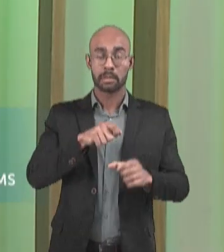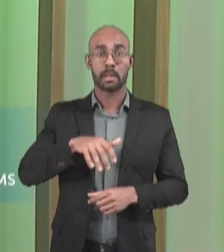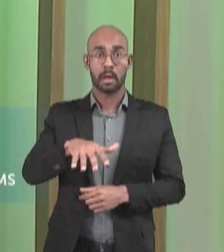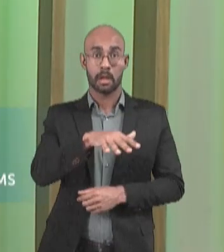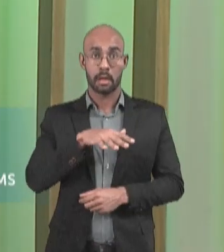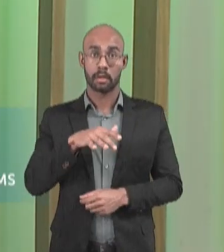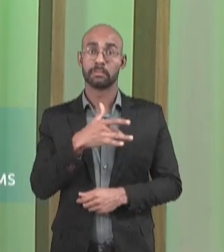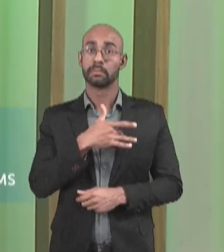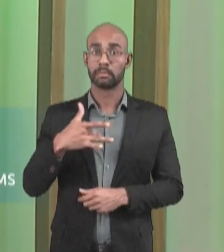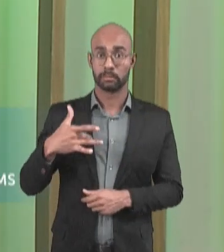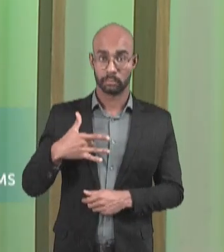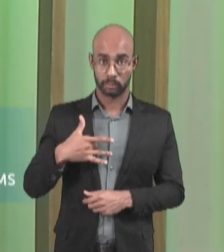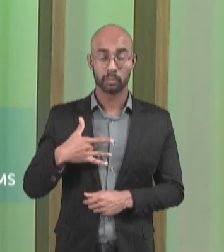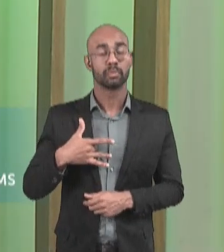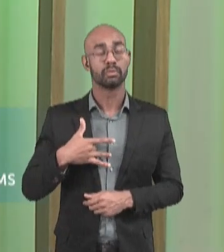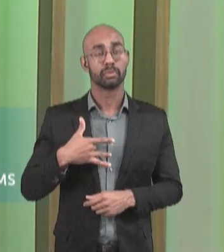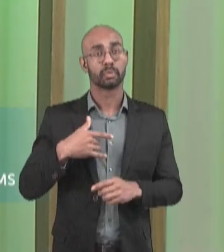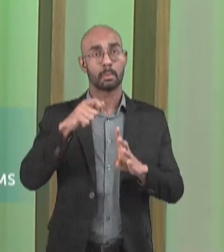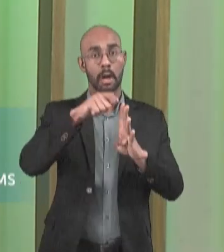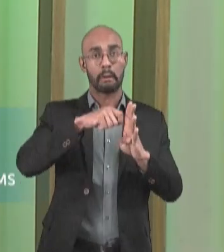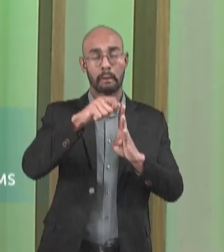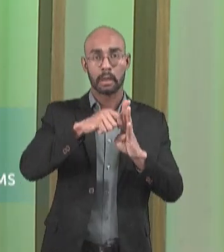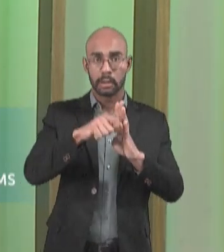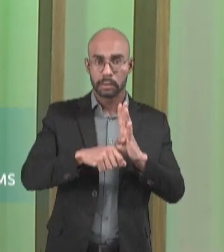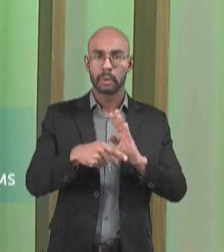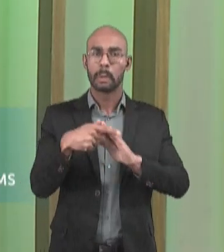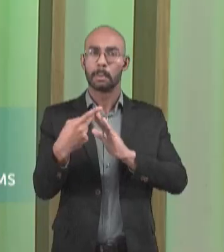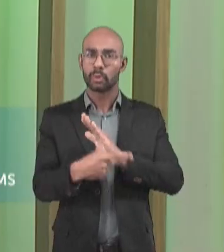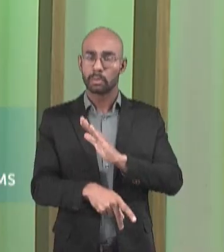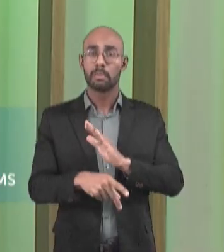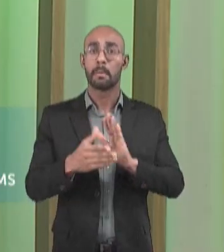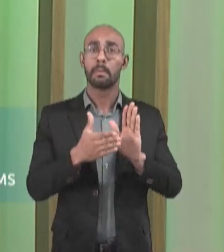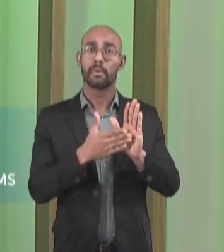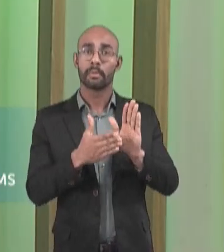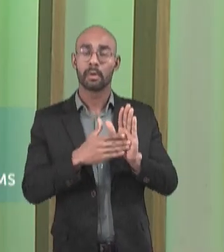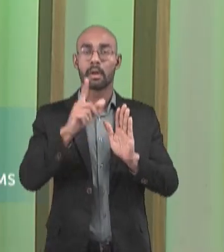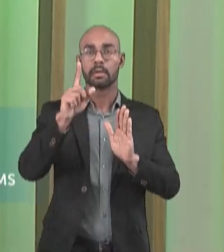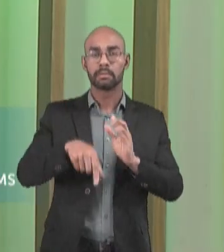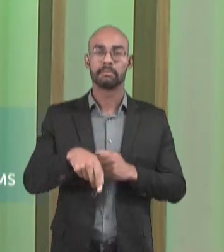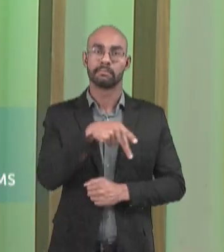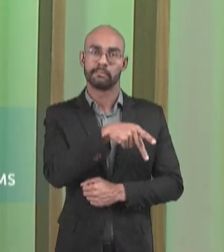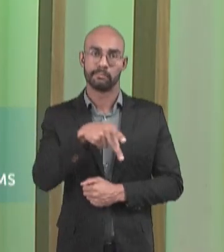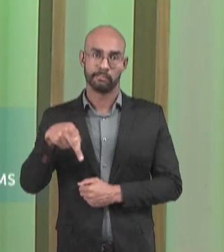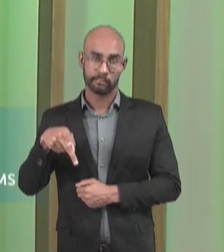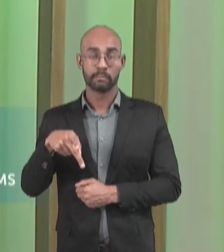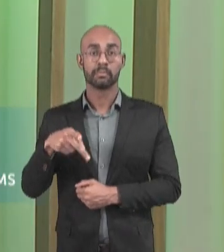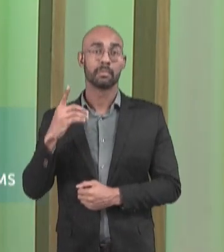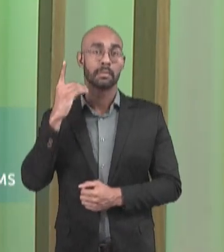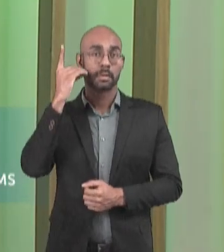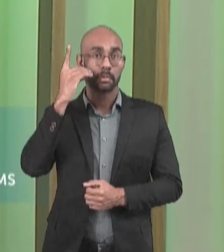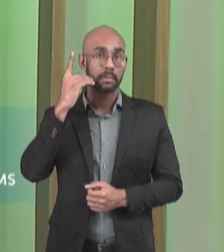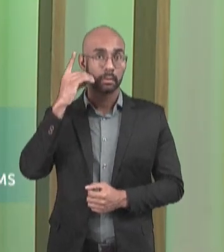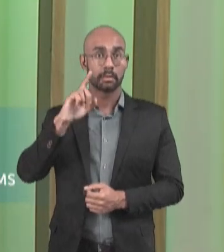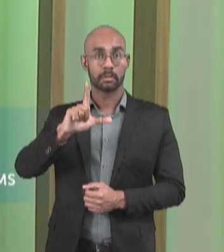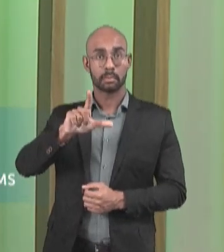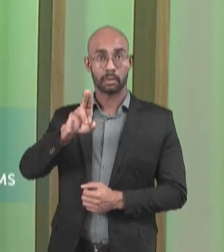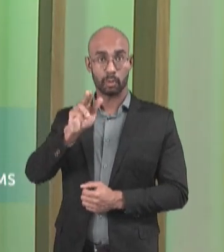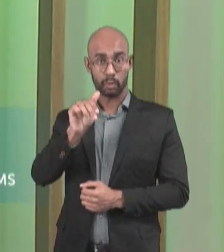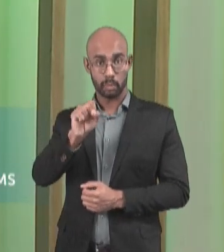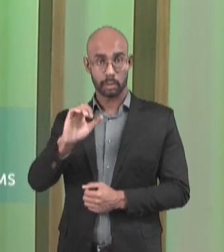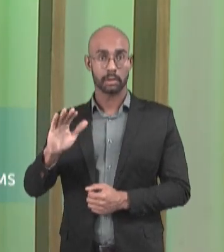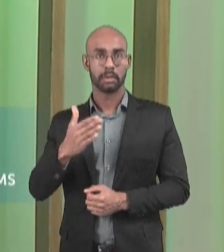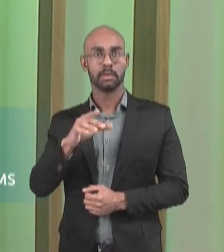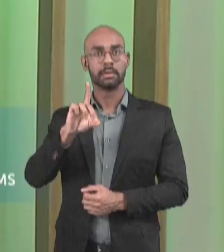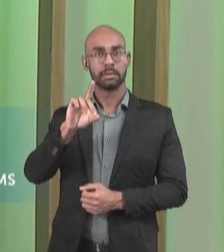da saúde do quadrimestre. A iniciativa é do presidente da comissão, deputado Lucas de Lima,